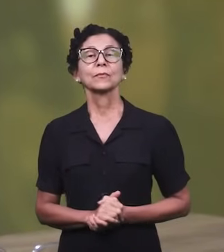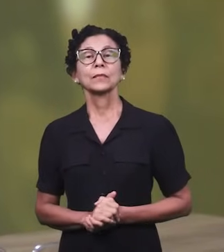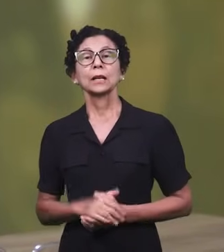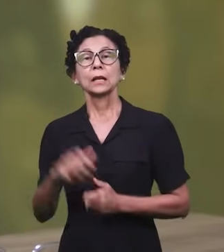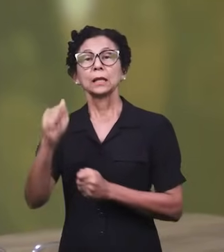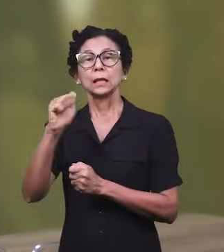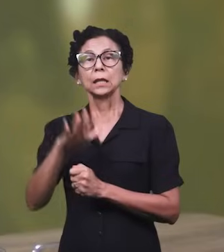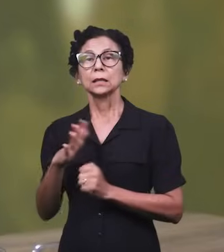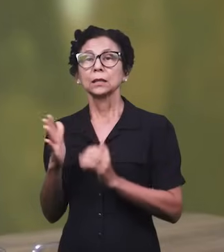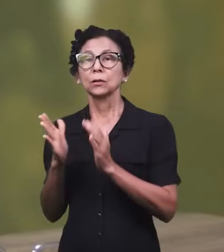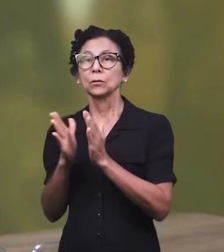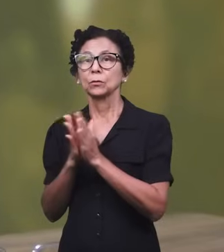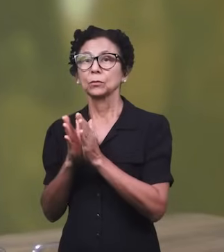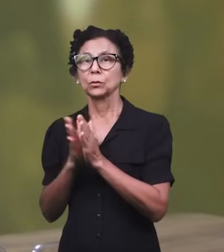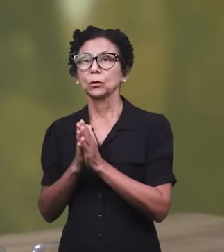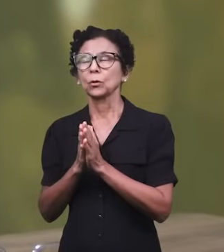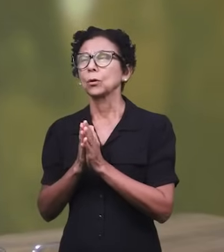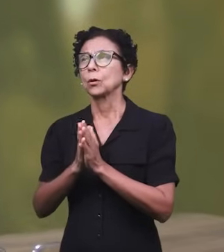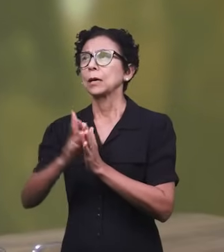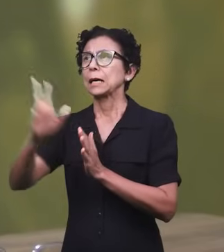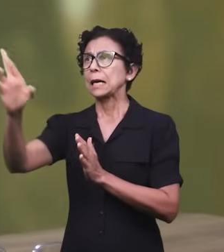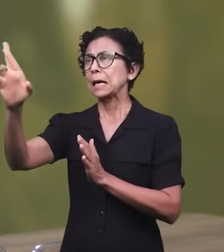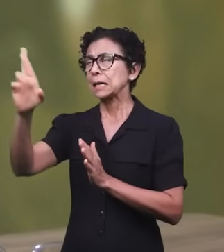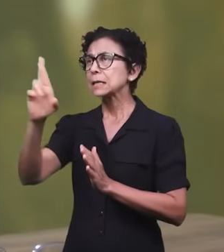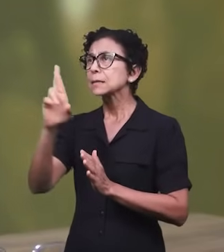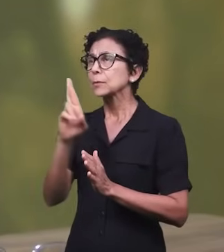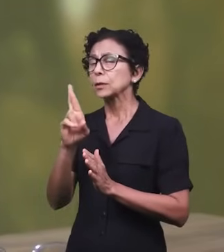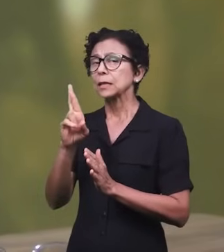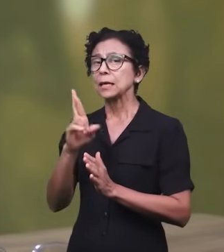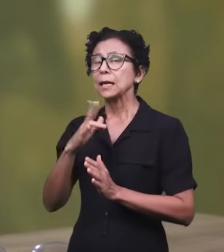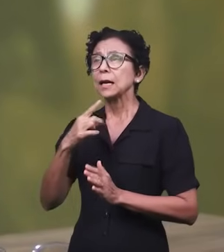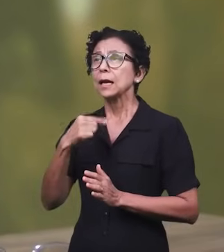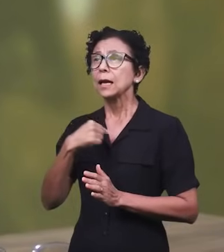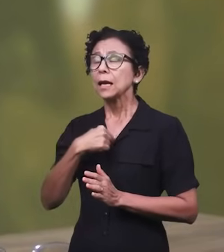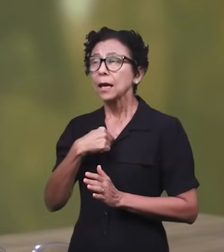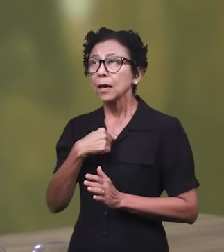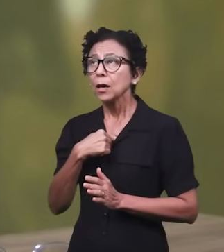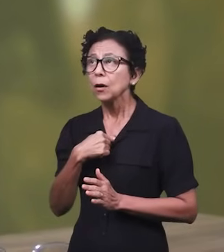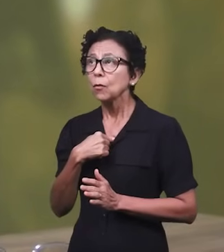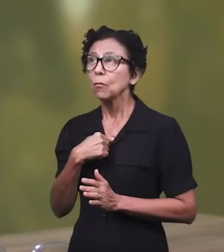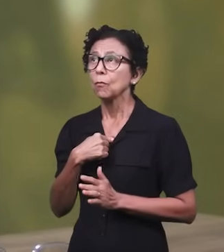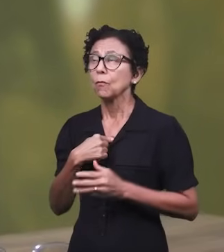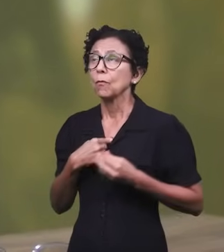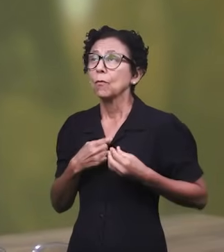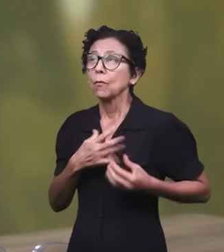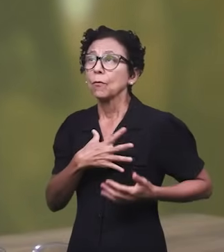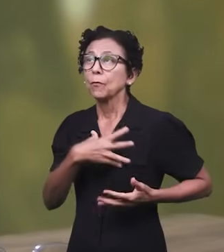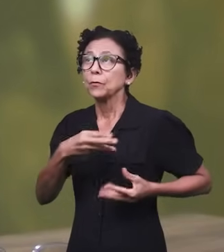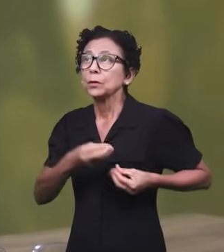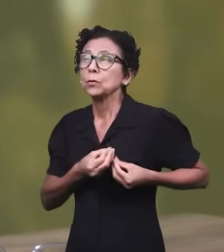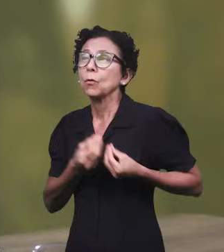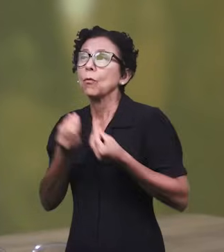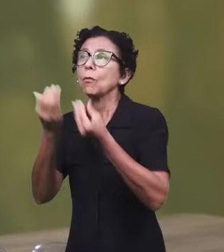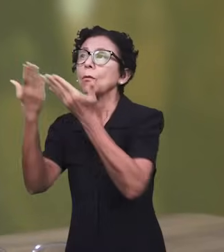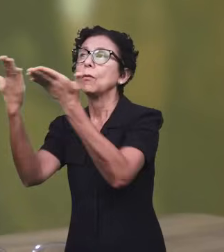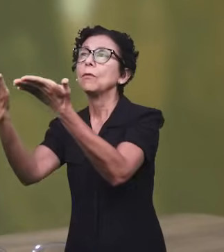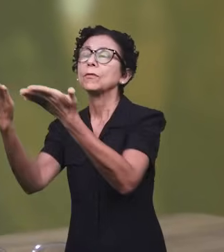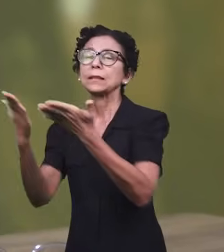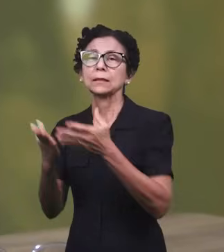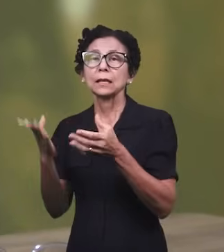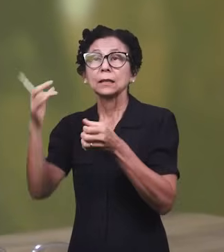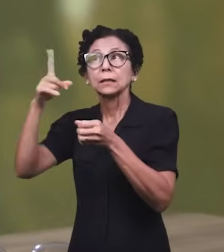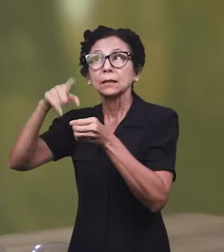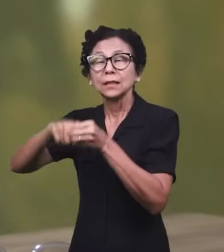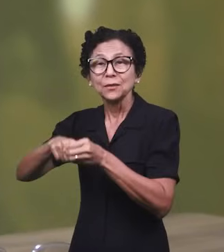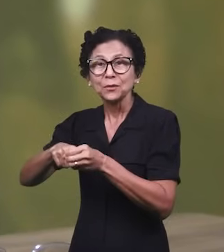darei. Uhum. Se o Senhor me responder, eu darei a ti. Ou seja, é dar ao Senhor, é devolver ao Senhor o